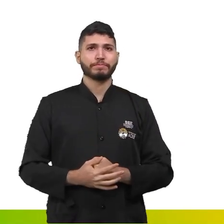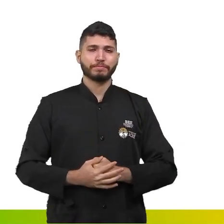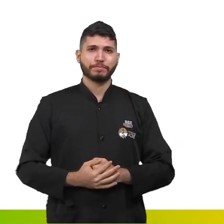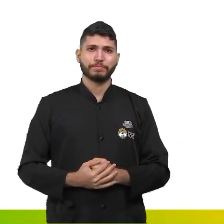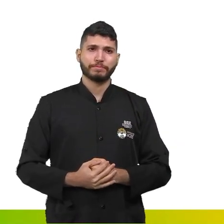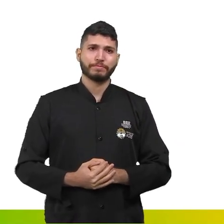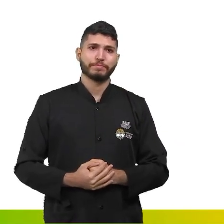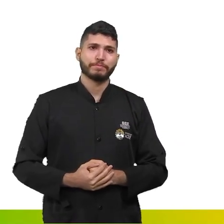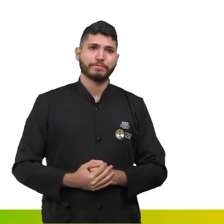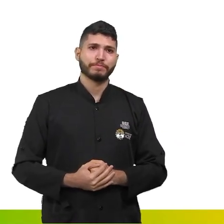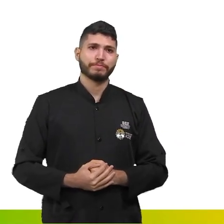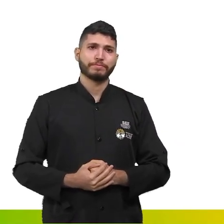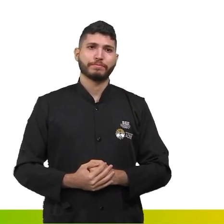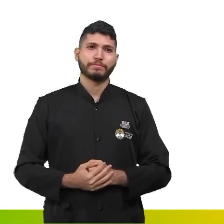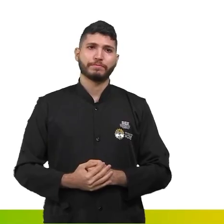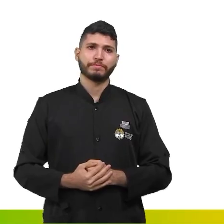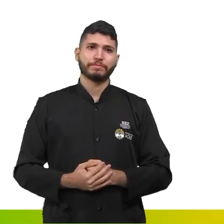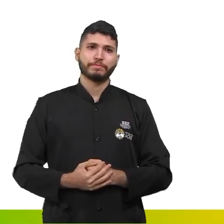certo?